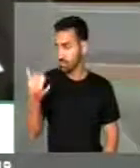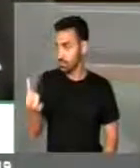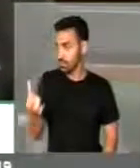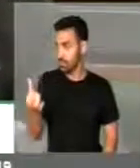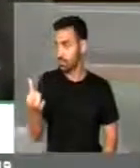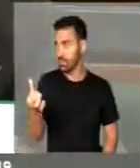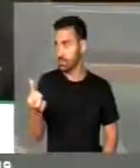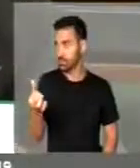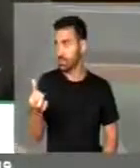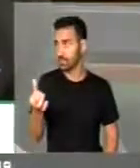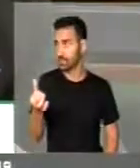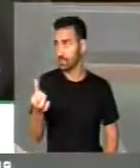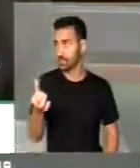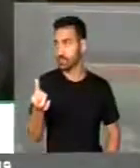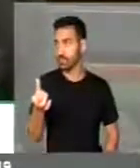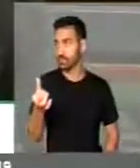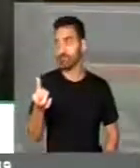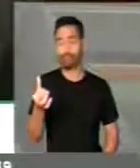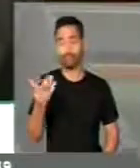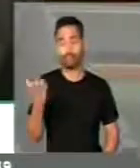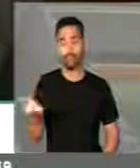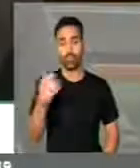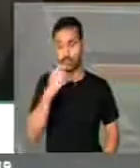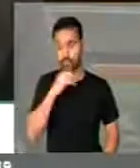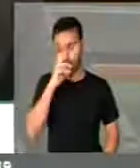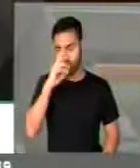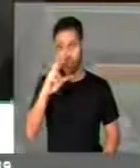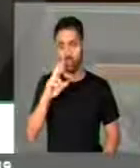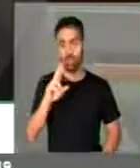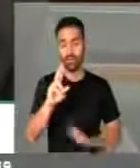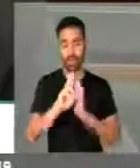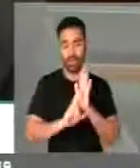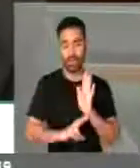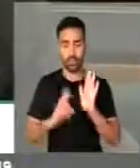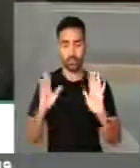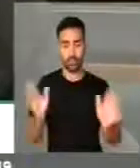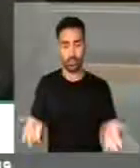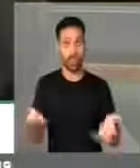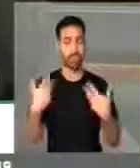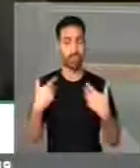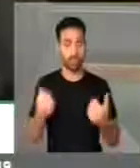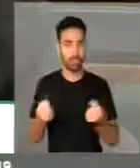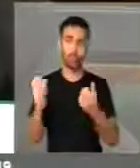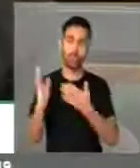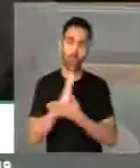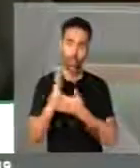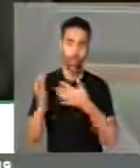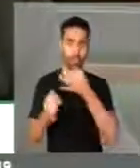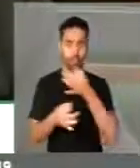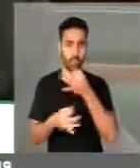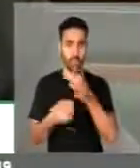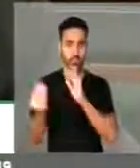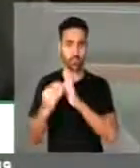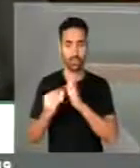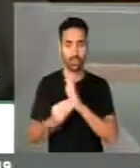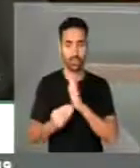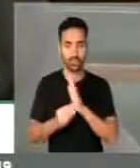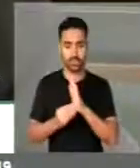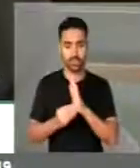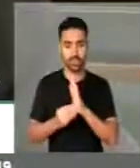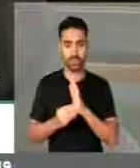6787/2016, em que pese ainda o senhor relator ter atendido algumas das